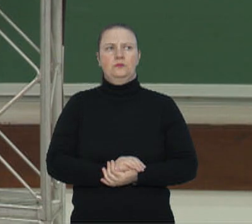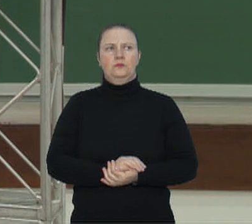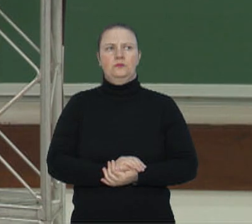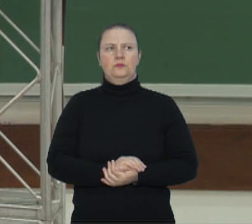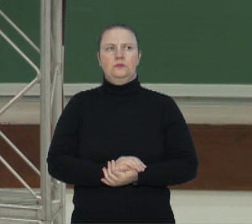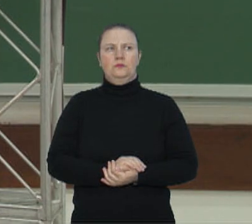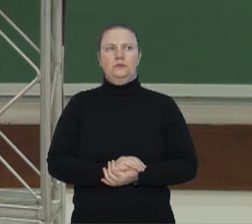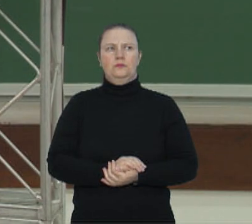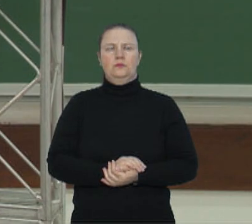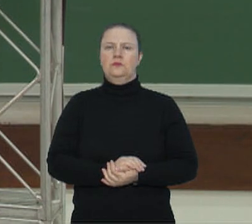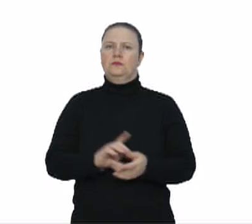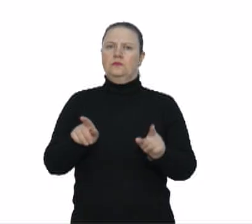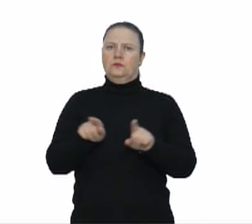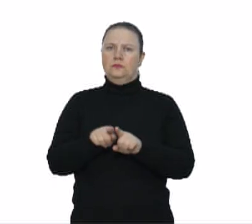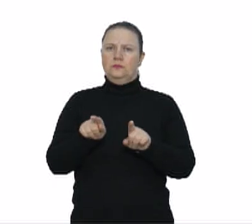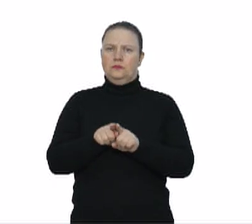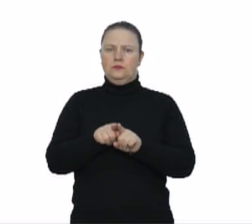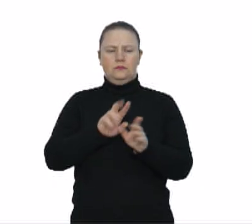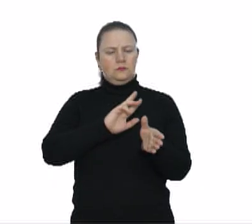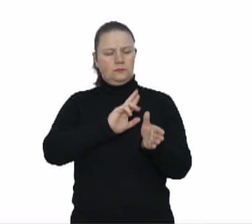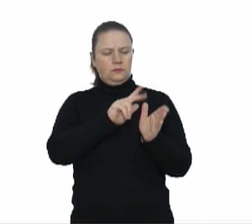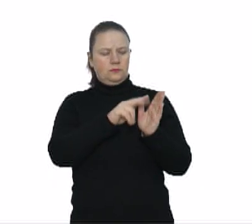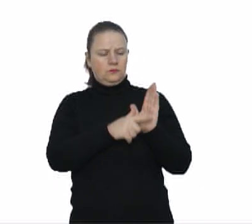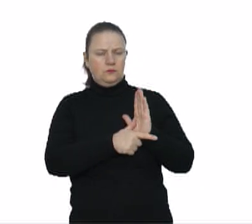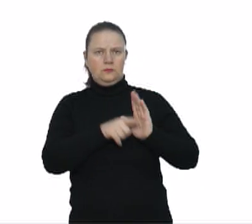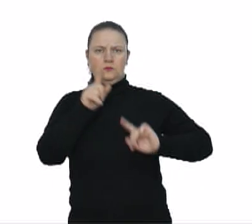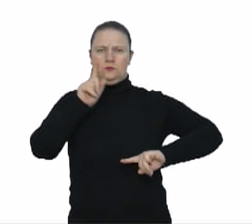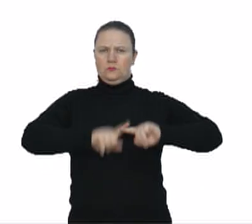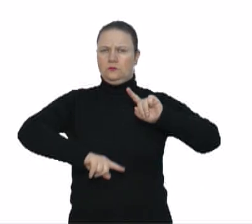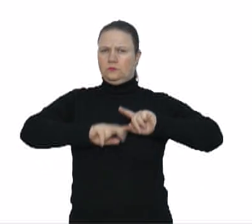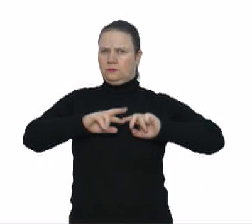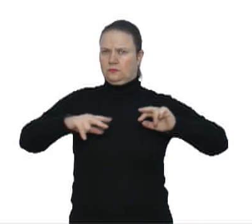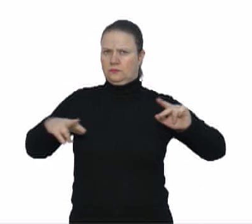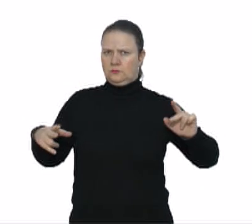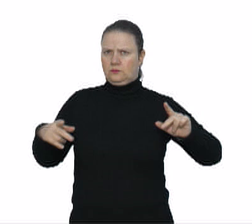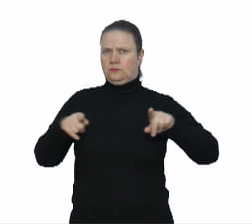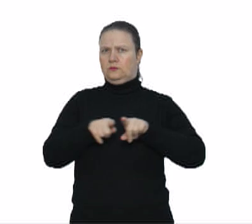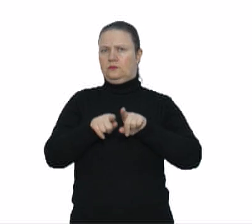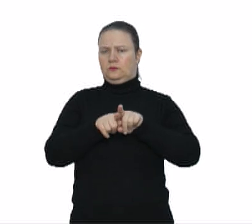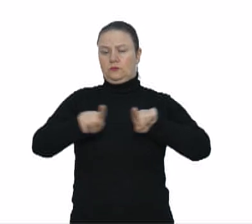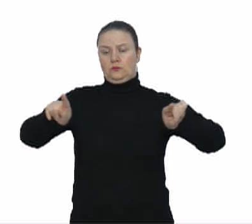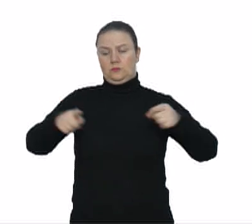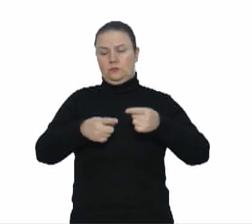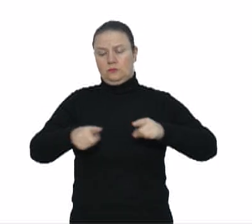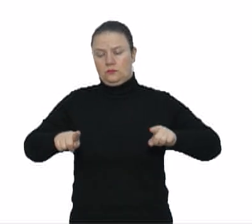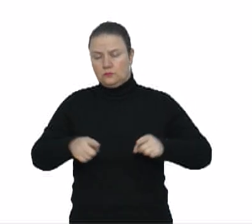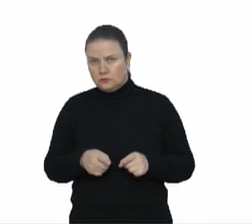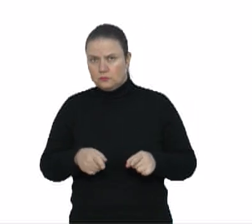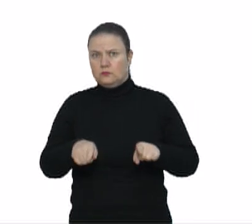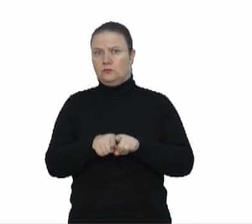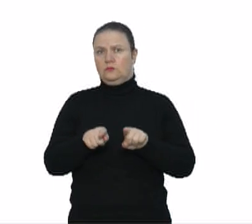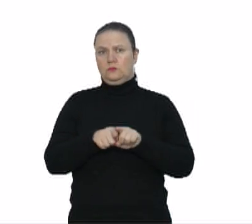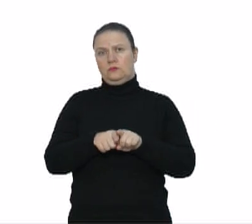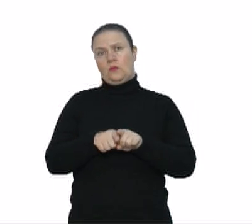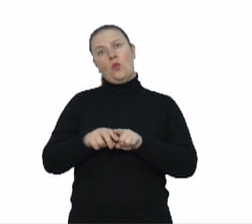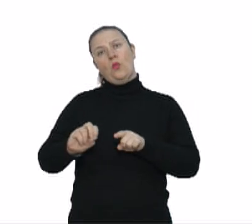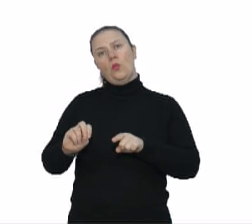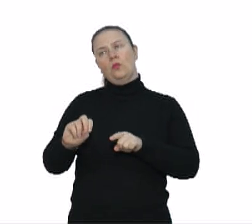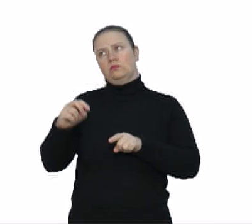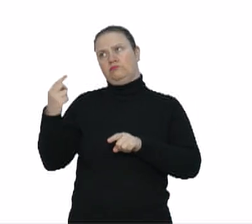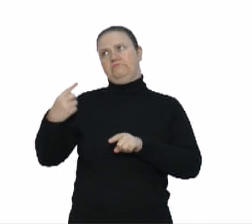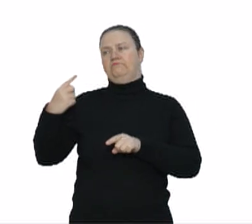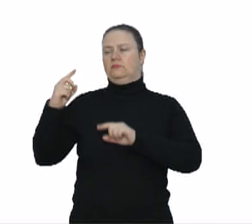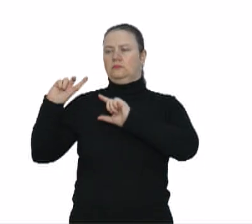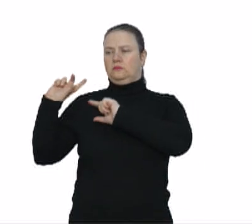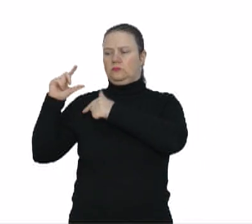A gente vai ver também sobre os instrumentos musicais, né, que também seguindo a mesma questão. Ou eles são aqueles tradicionais, combinação